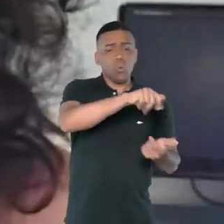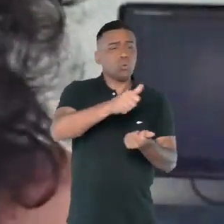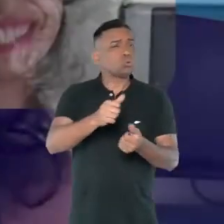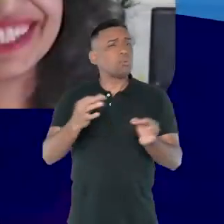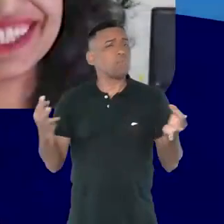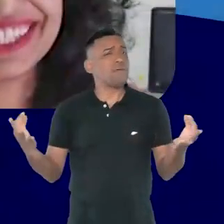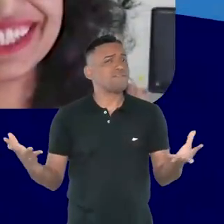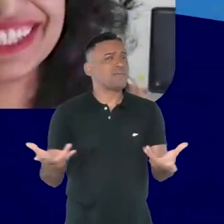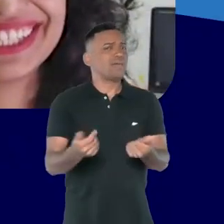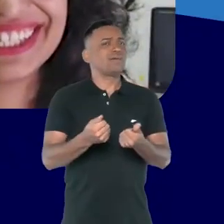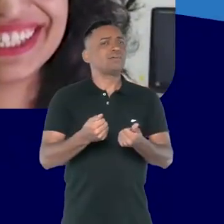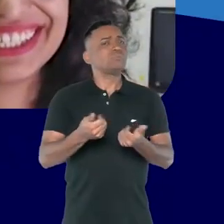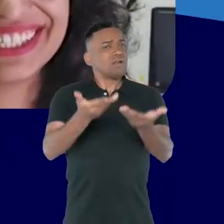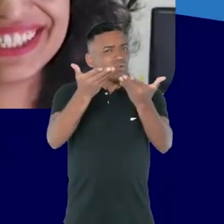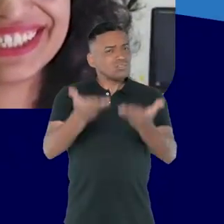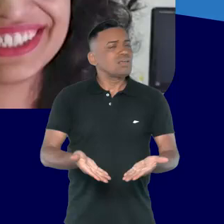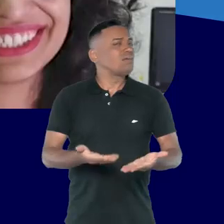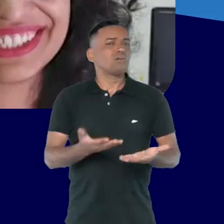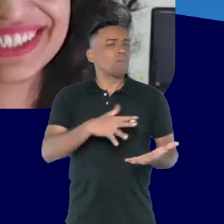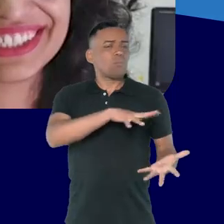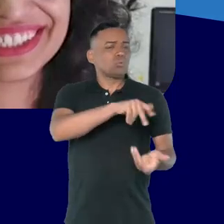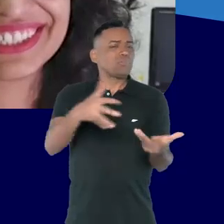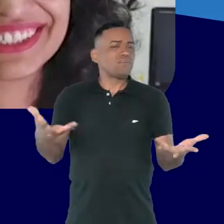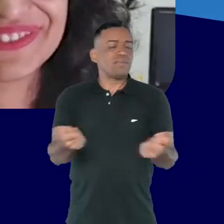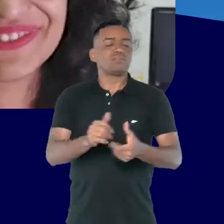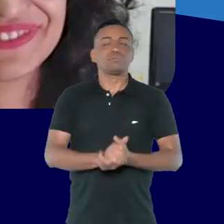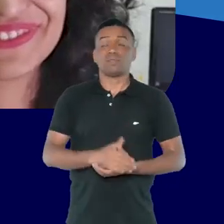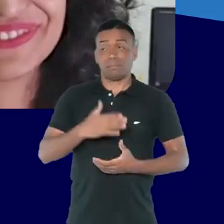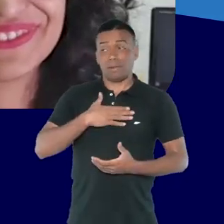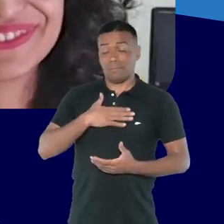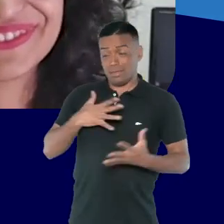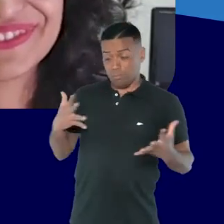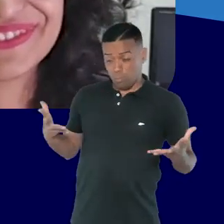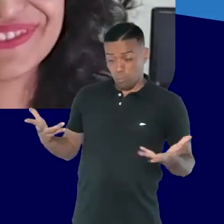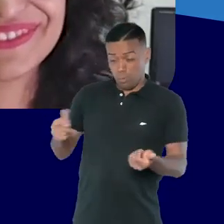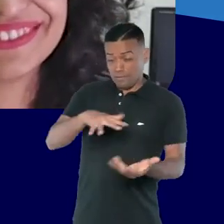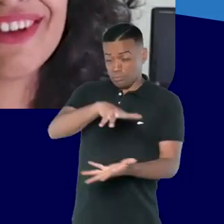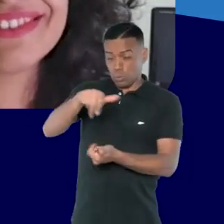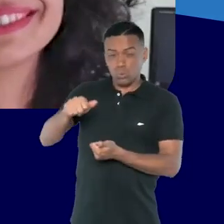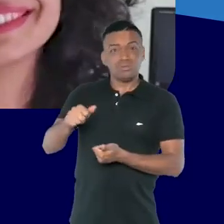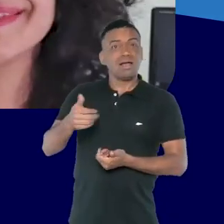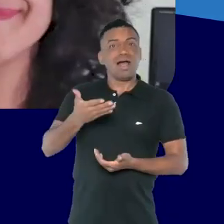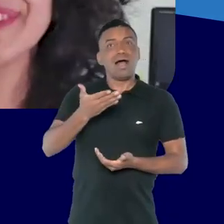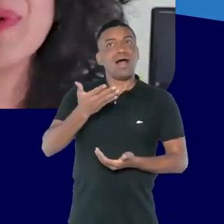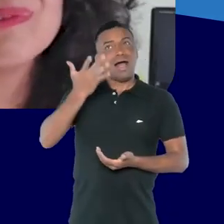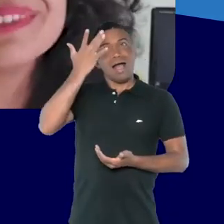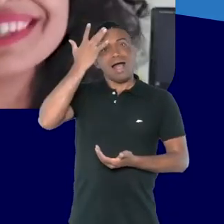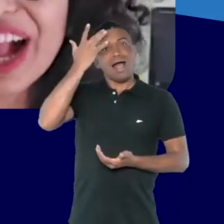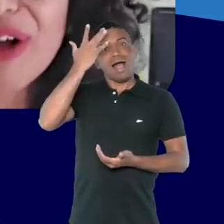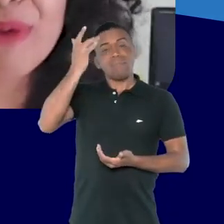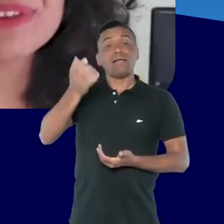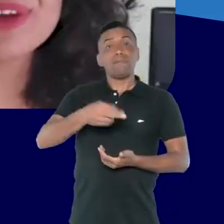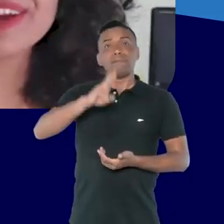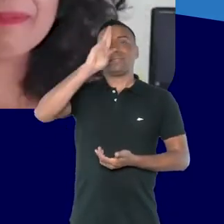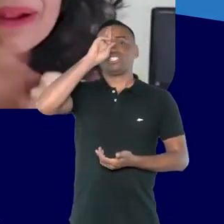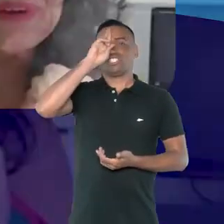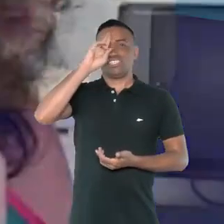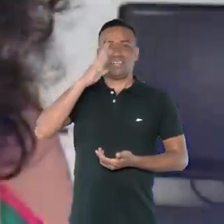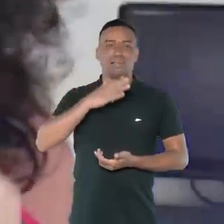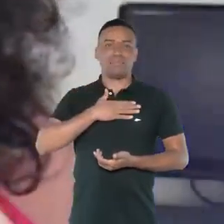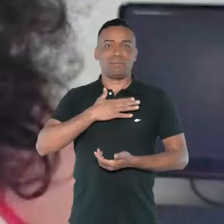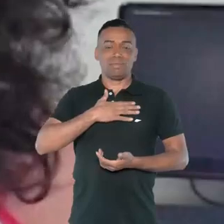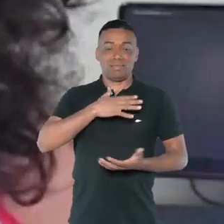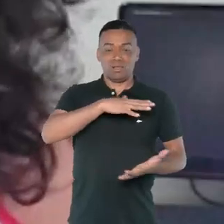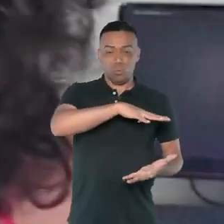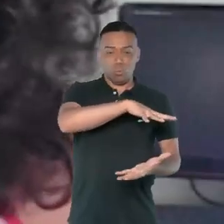não. E agora, em um minutinho, qual que é o mundo ideal para Lavínia Rocha? Nossa, o mundo ideal é o mundo que eu queria para